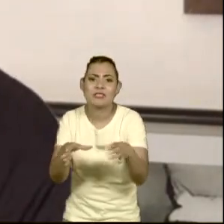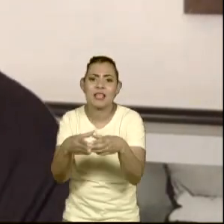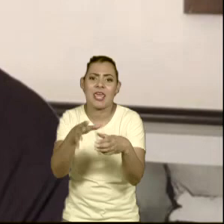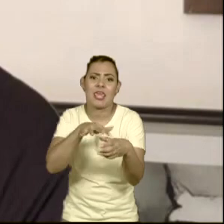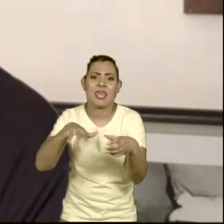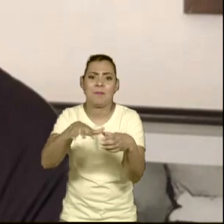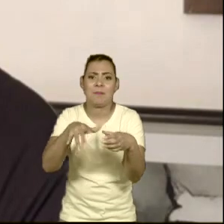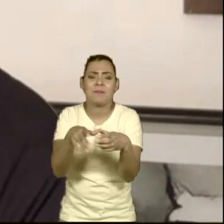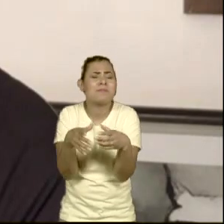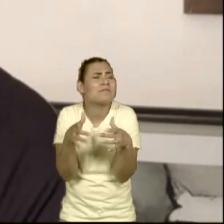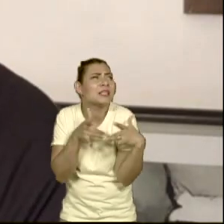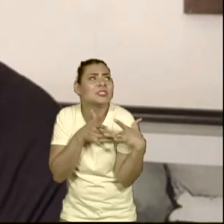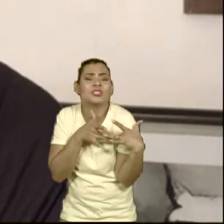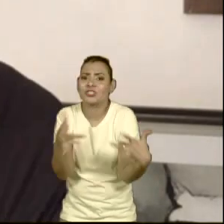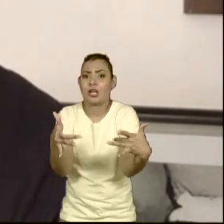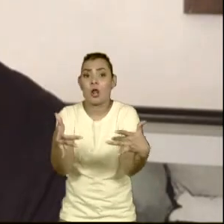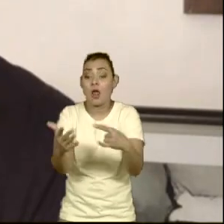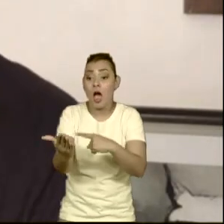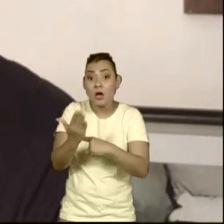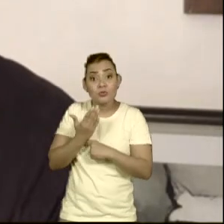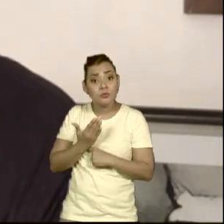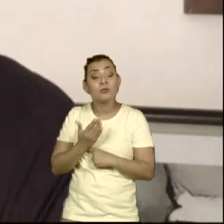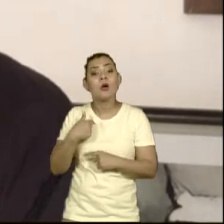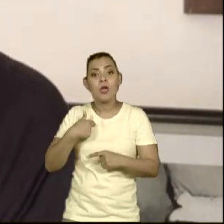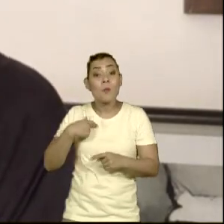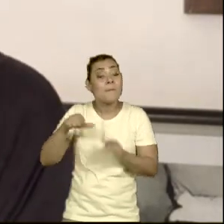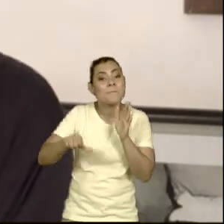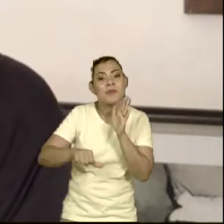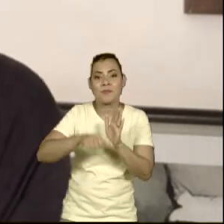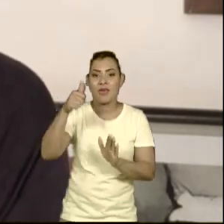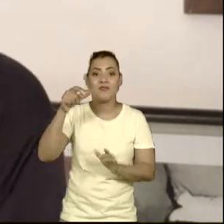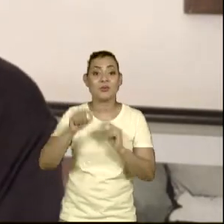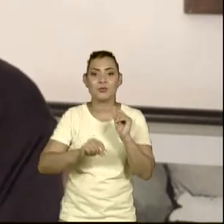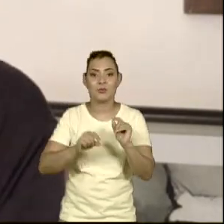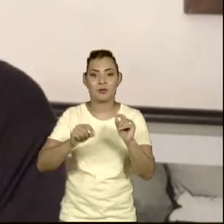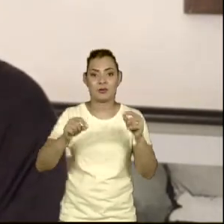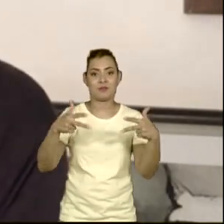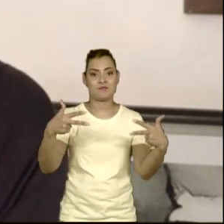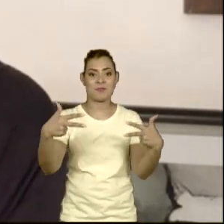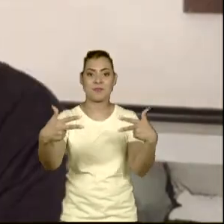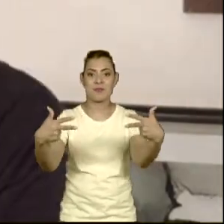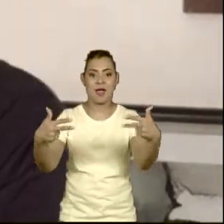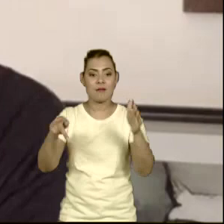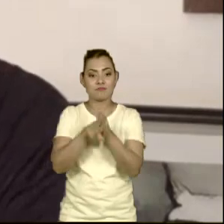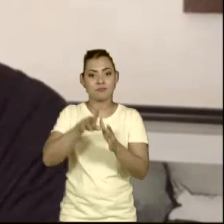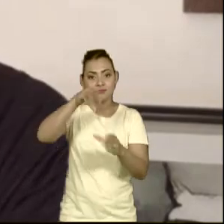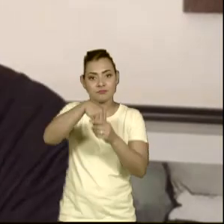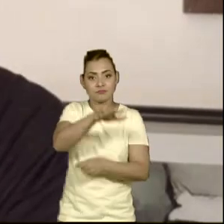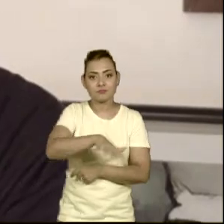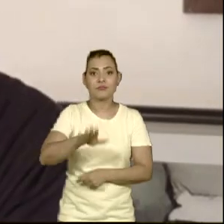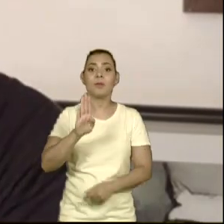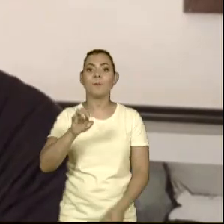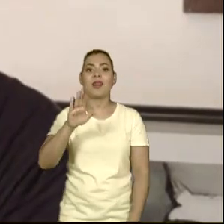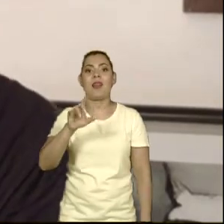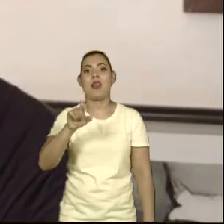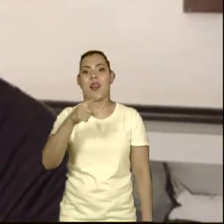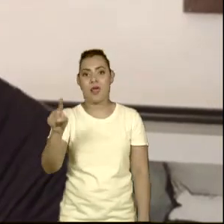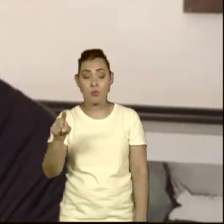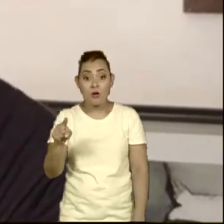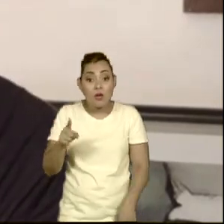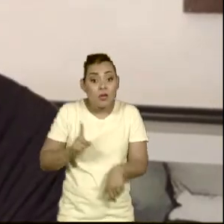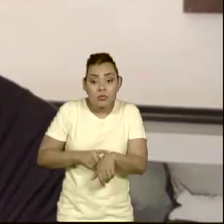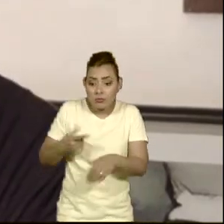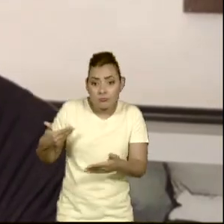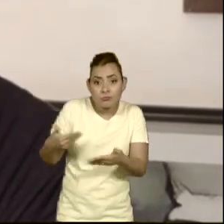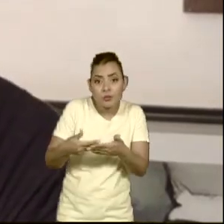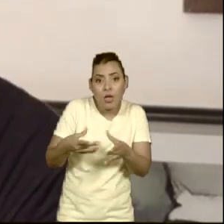equipe acabou me levando pela primeira vez para dentro do estúdio do Bambalalão. Pouco tempo, muito pouco tempo,